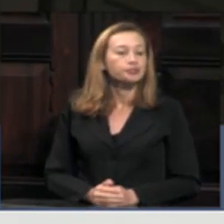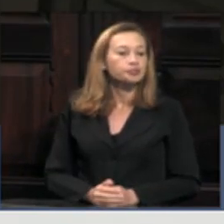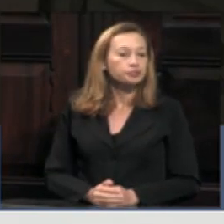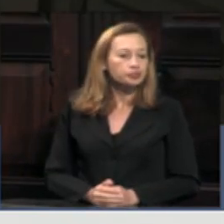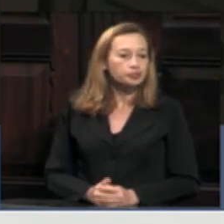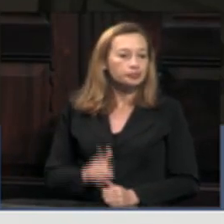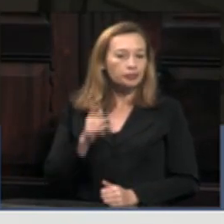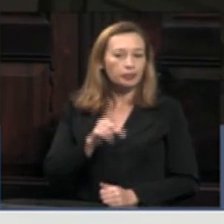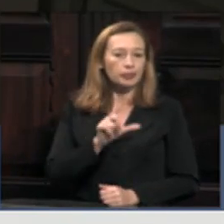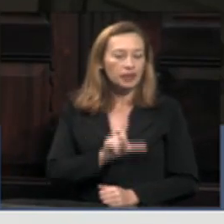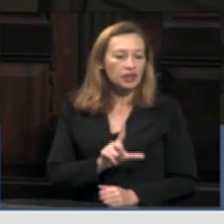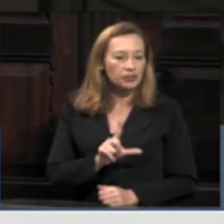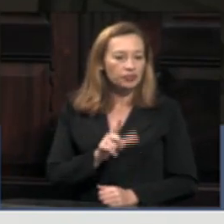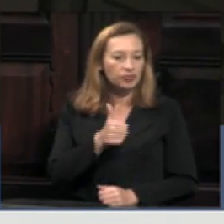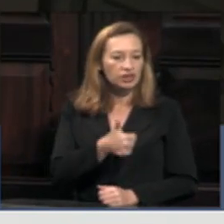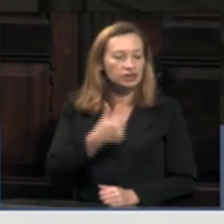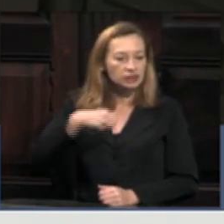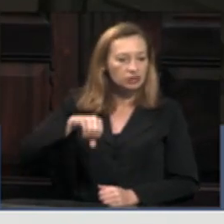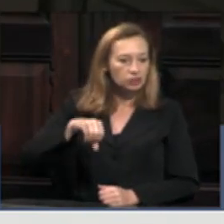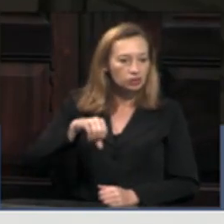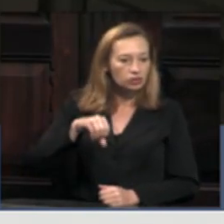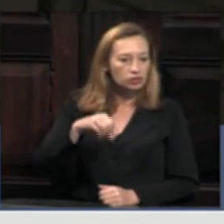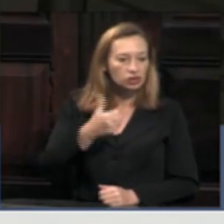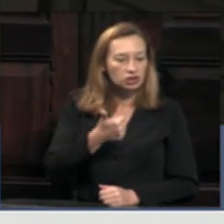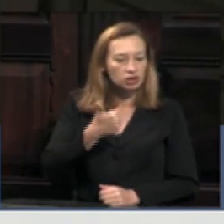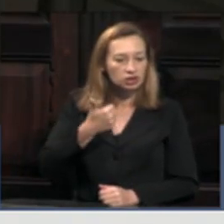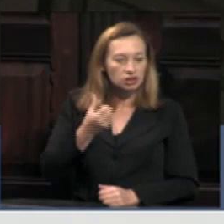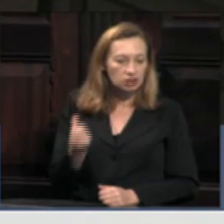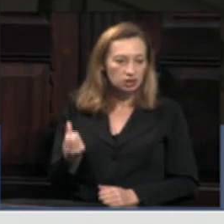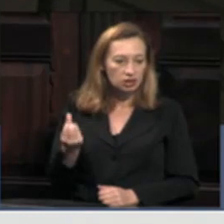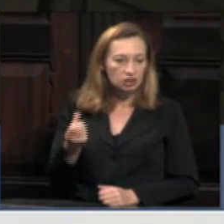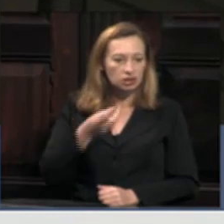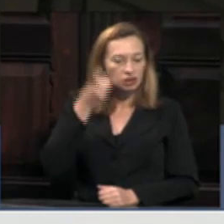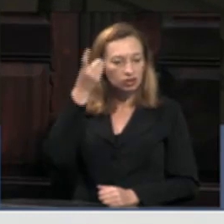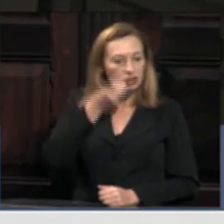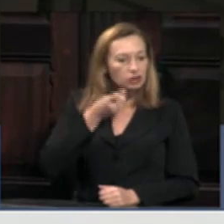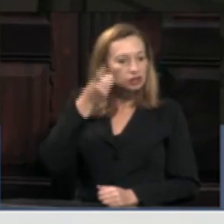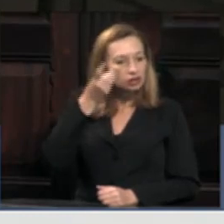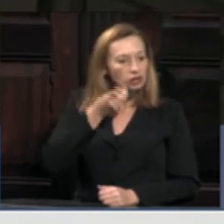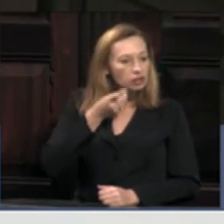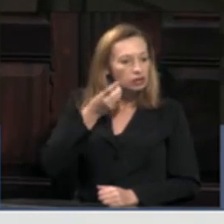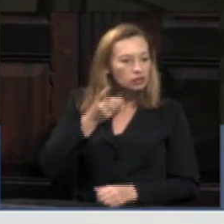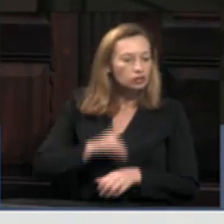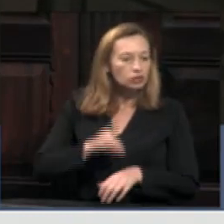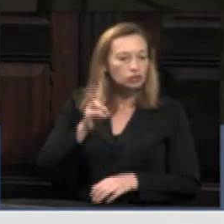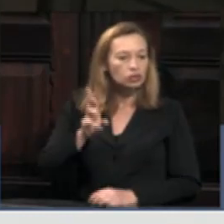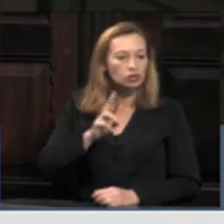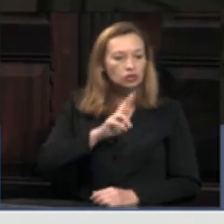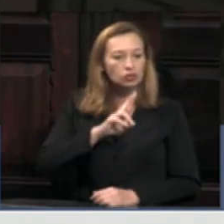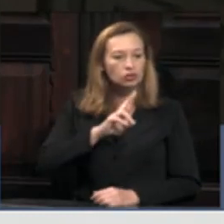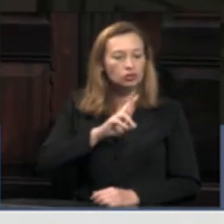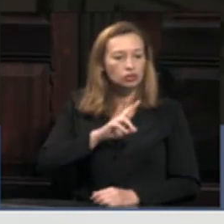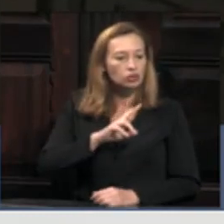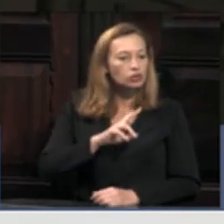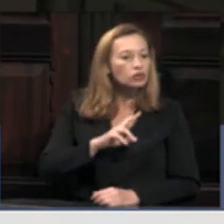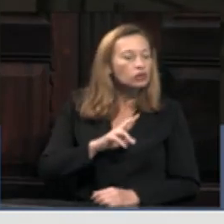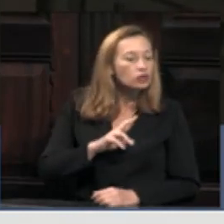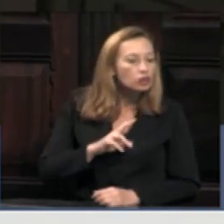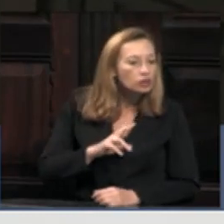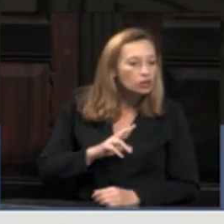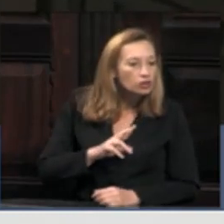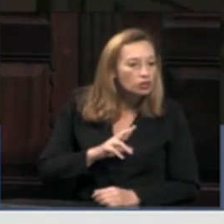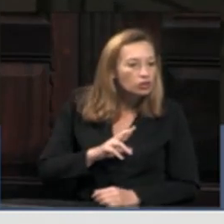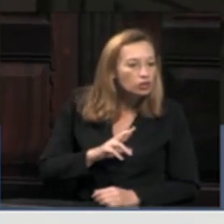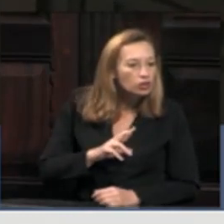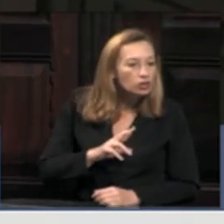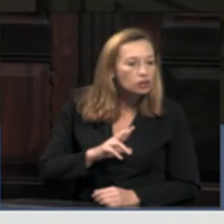PL 1993 de 16, deputado Dr. Deodalto, autor. Colégio de Líderes sugeriu o